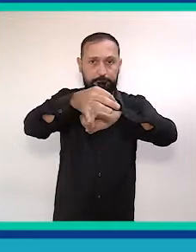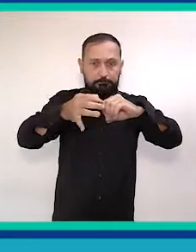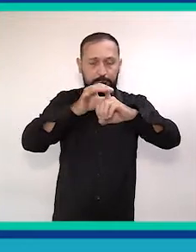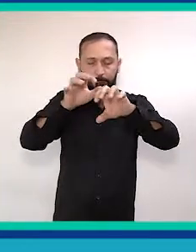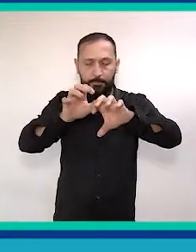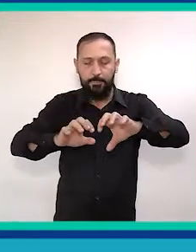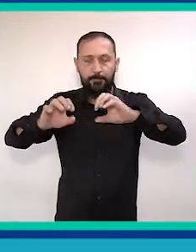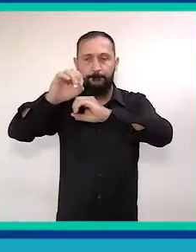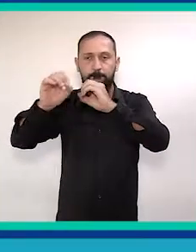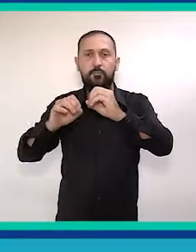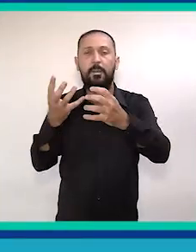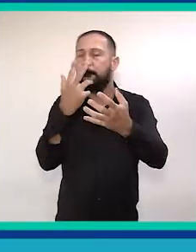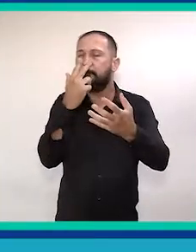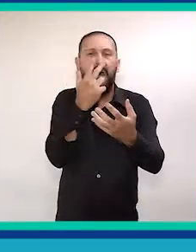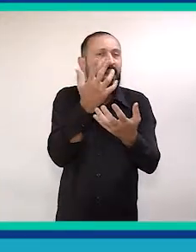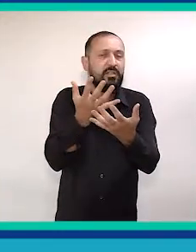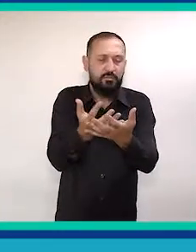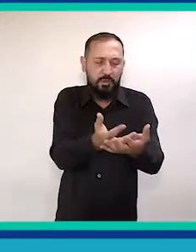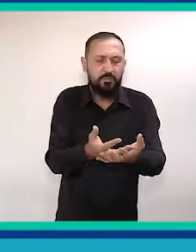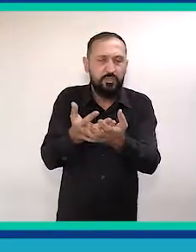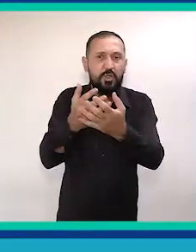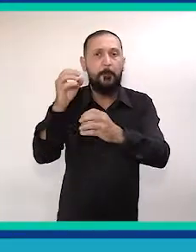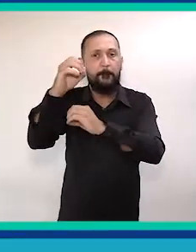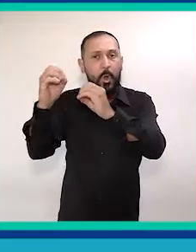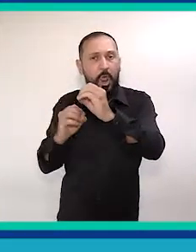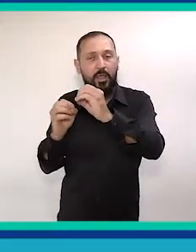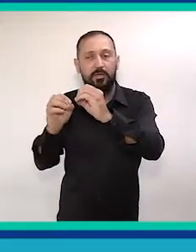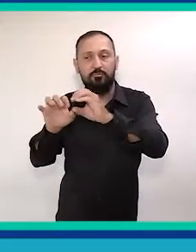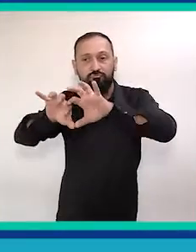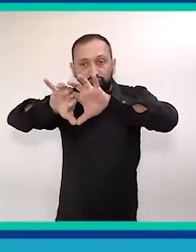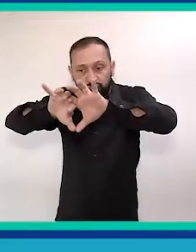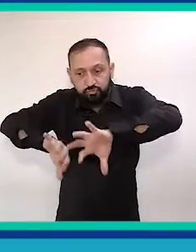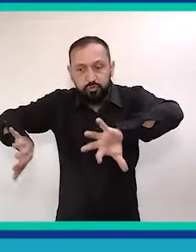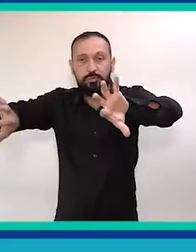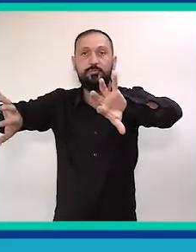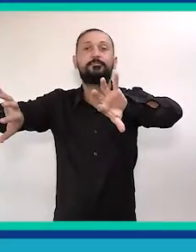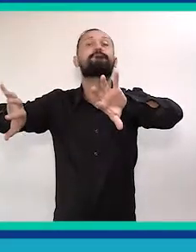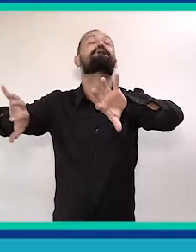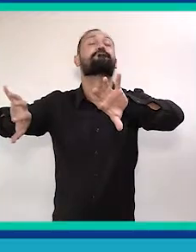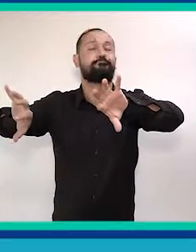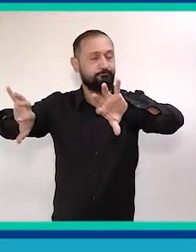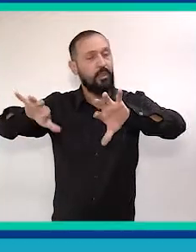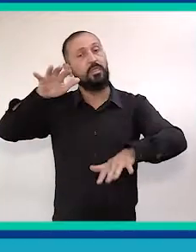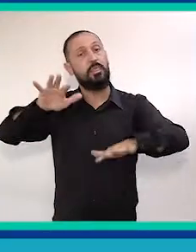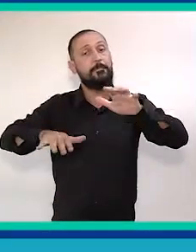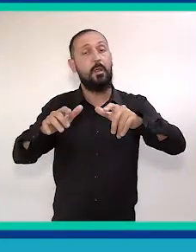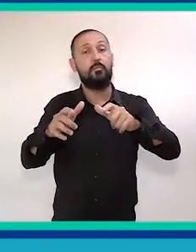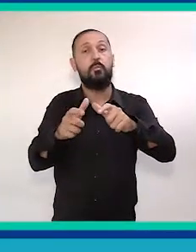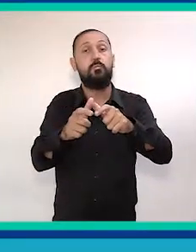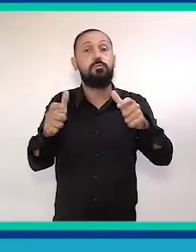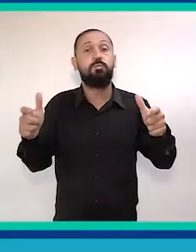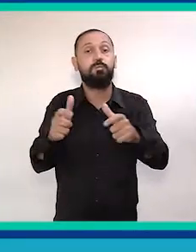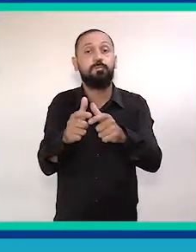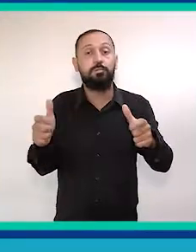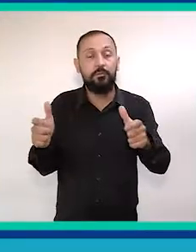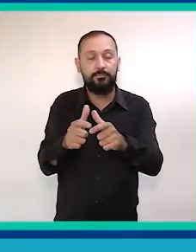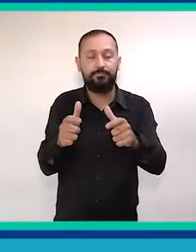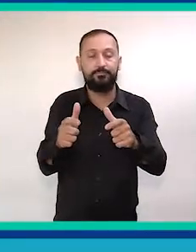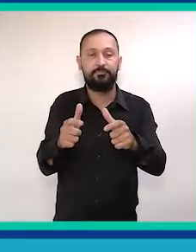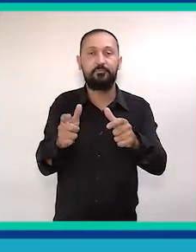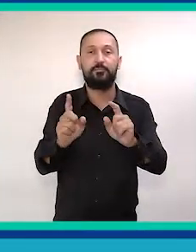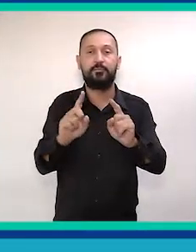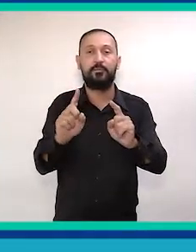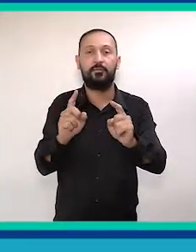nada mais é que uma peneira molecular, onde eu vou conseguir separar as amostras de acordo com o